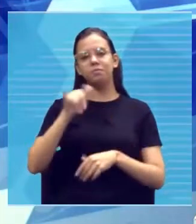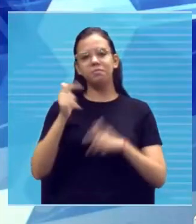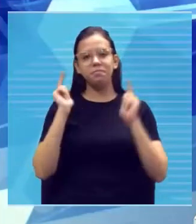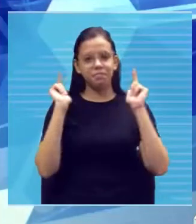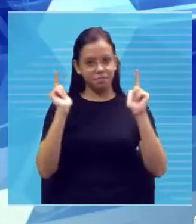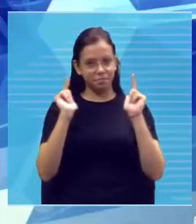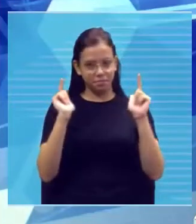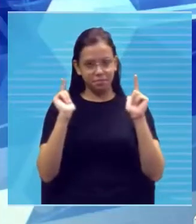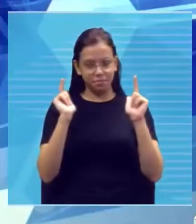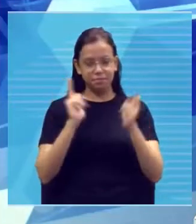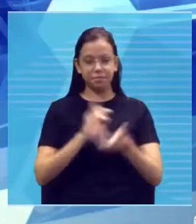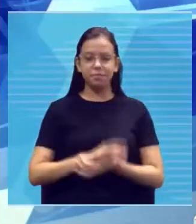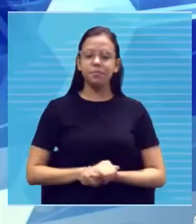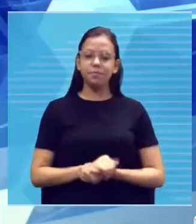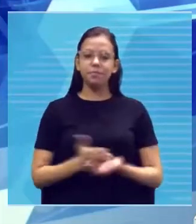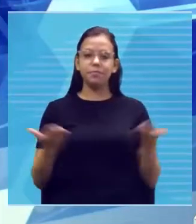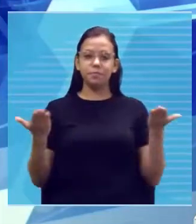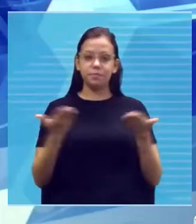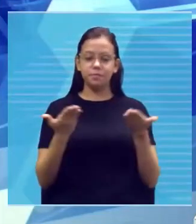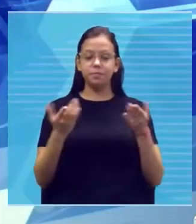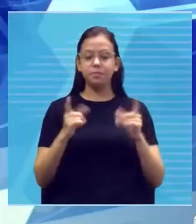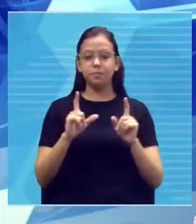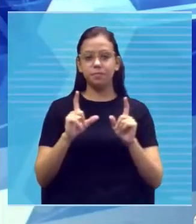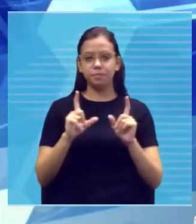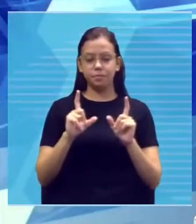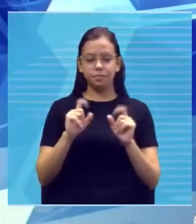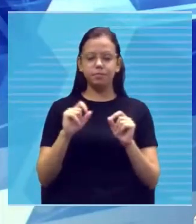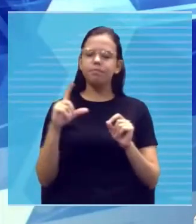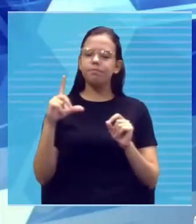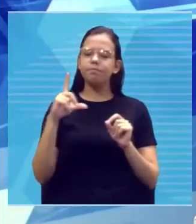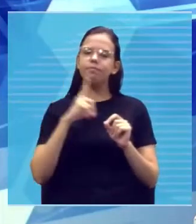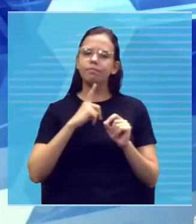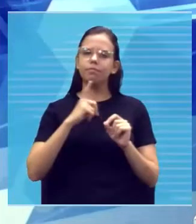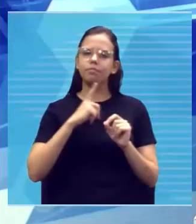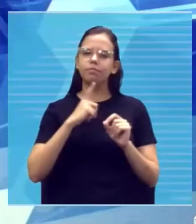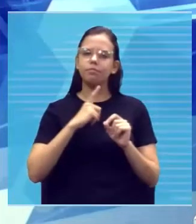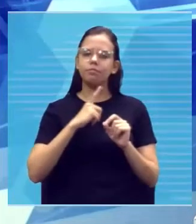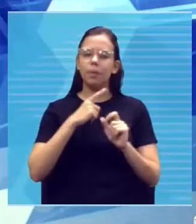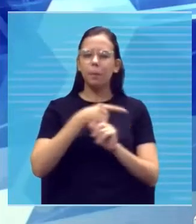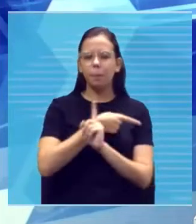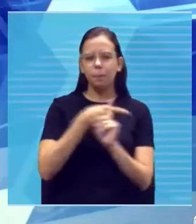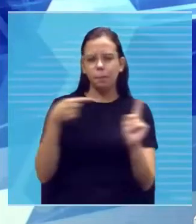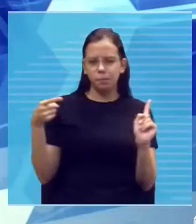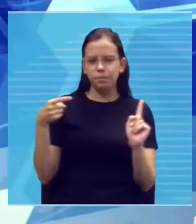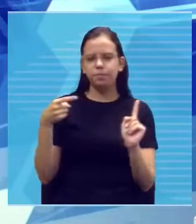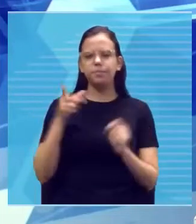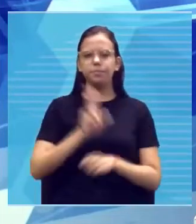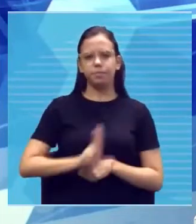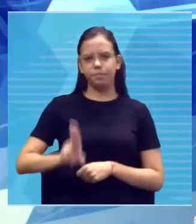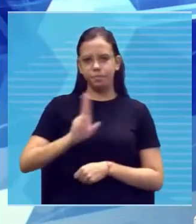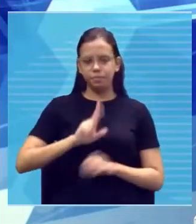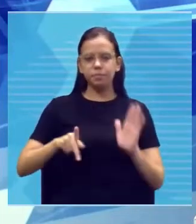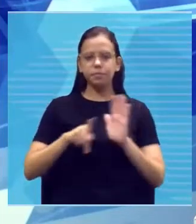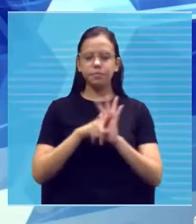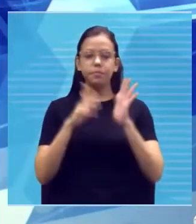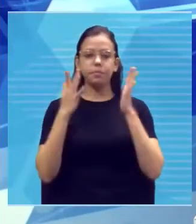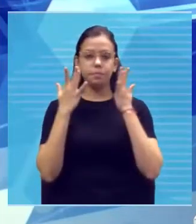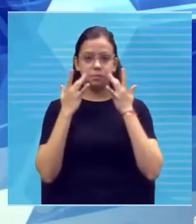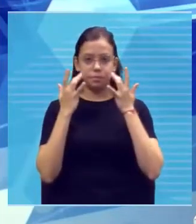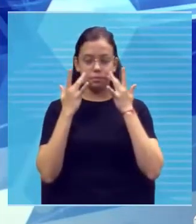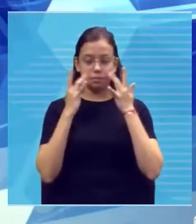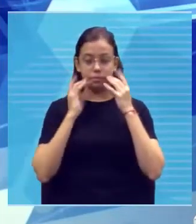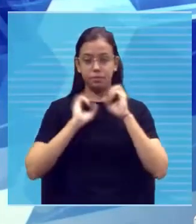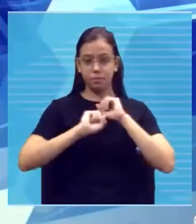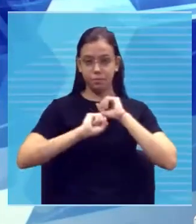e hoje a gente tirou uma parte dessa vamos dizer assim né Desse uso do teatro para o